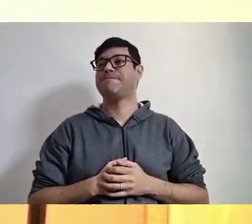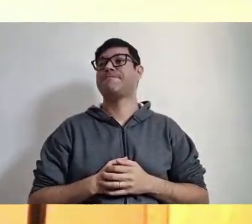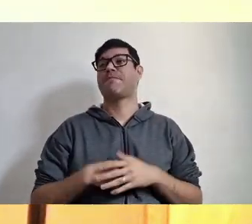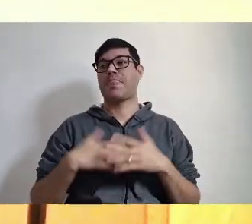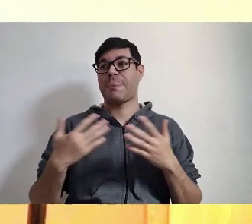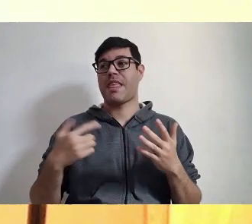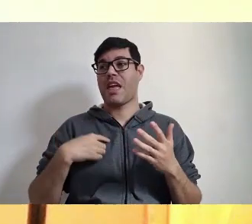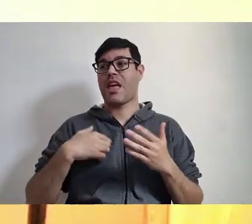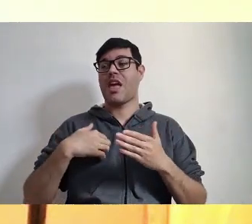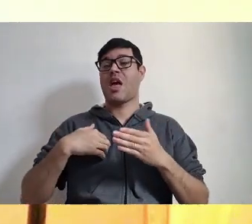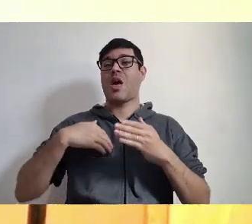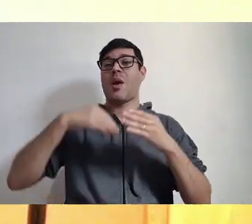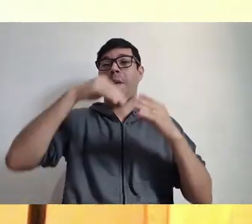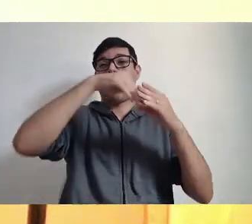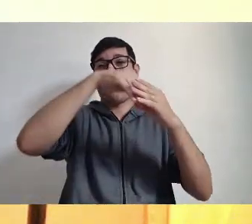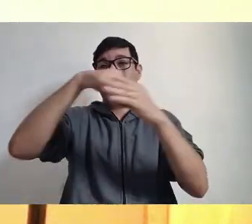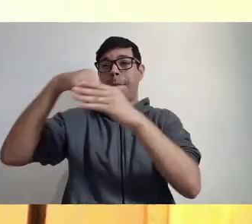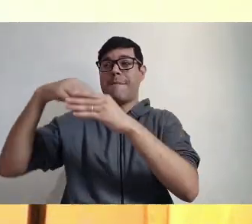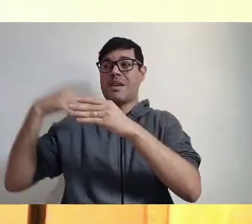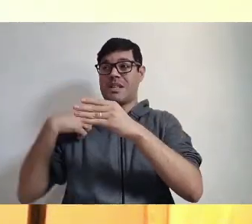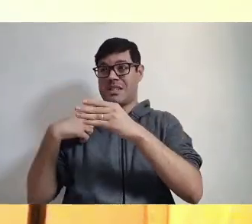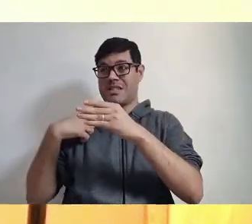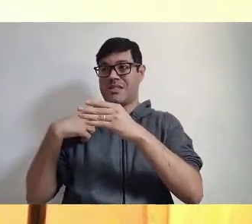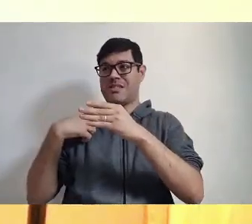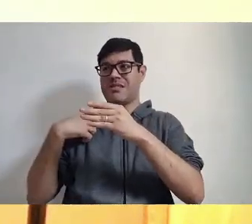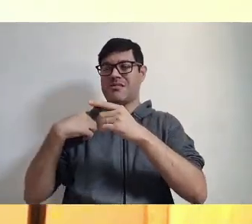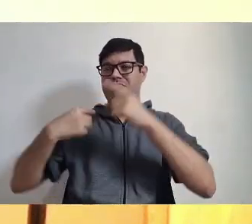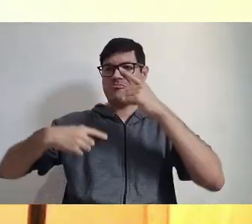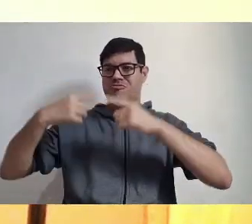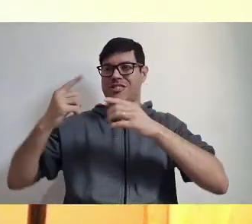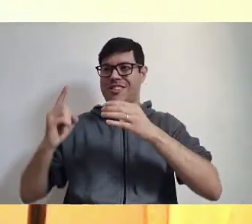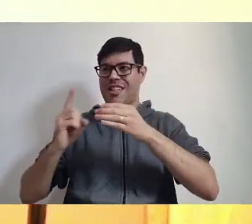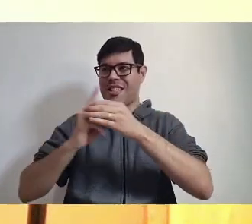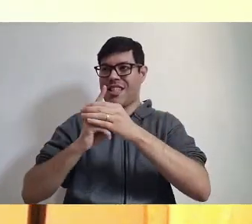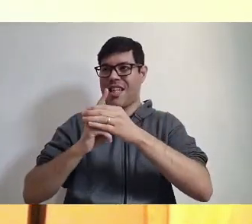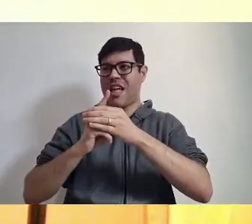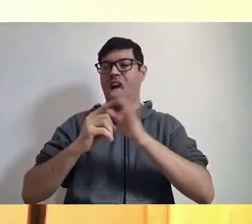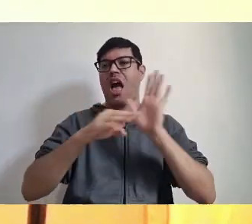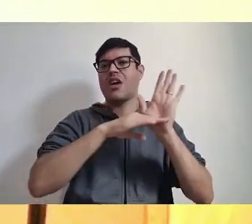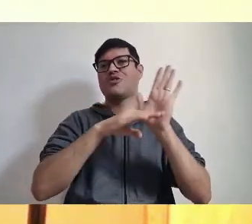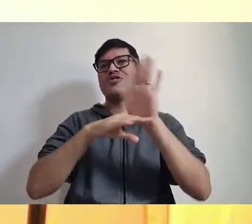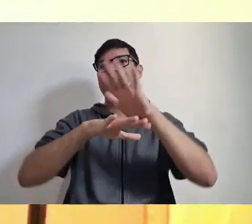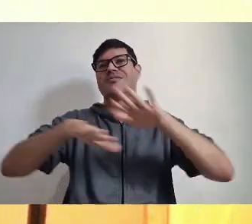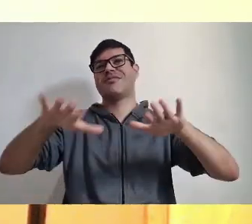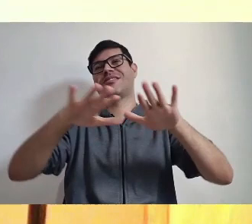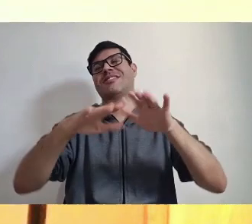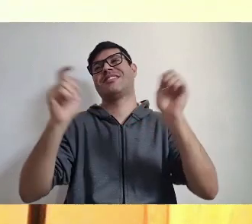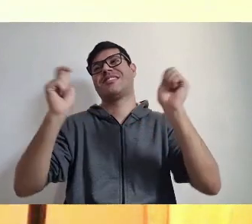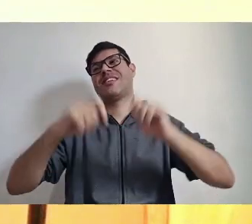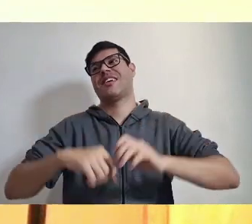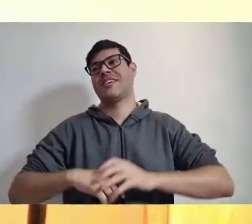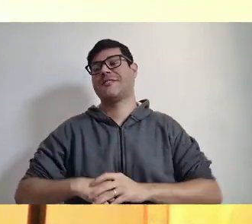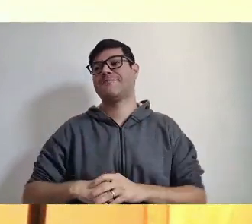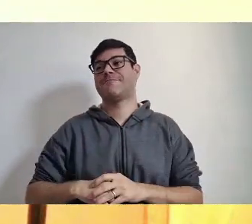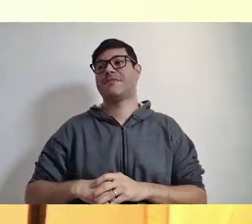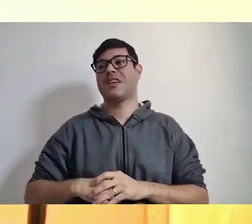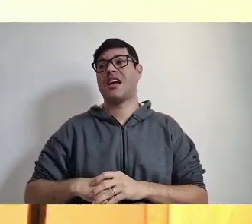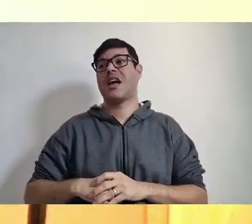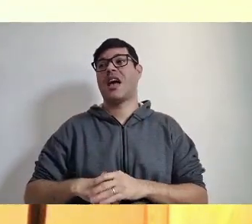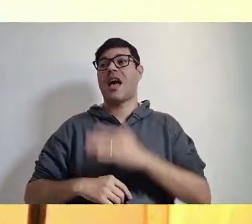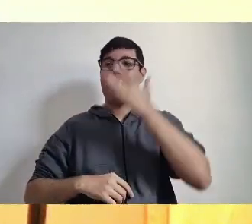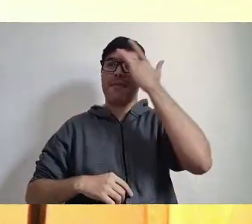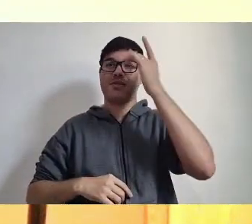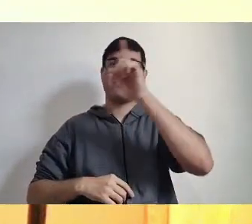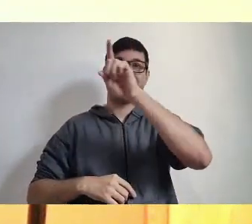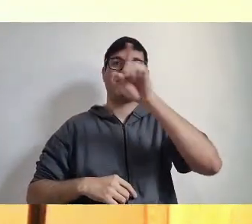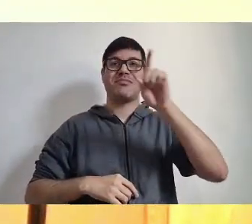posso ajudar mais gente. Exatamente. E ele falou assim, pode ser que tenha muita gente que esteja precisando de